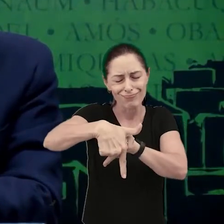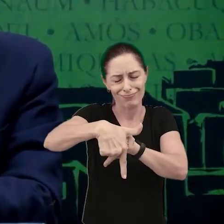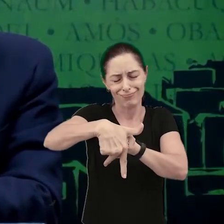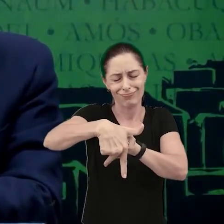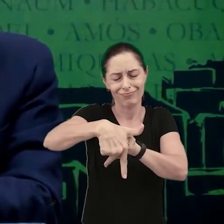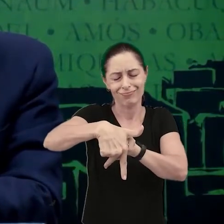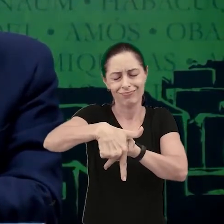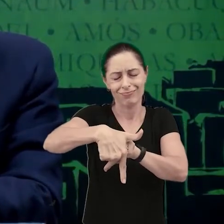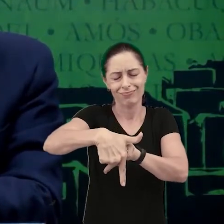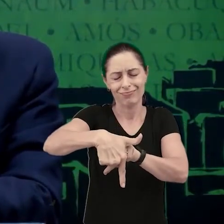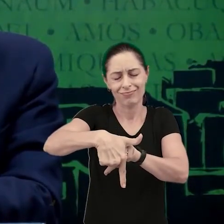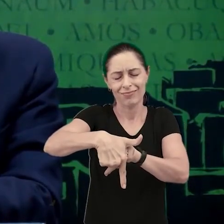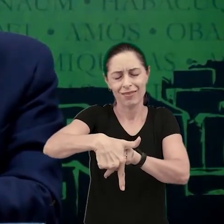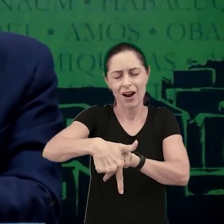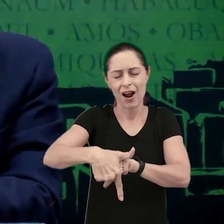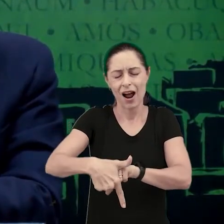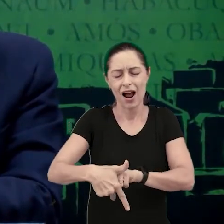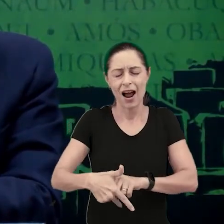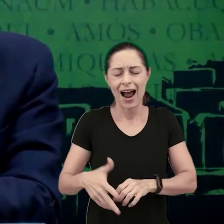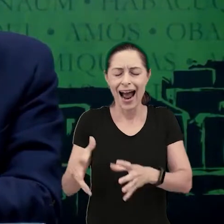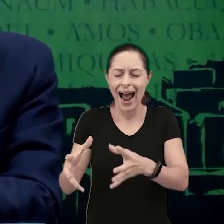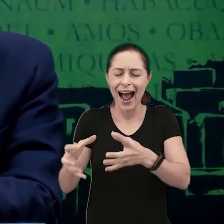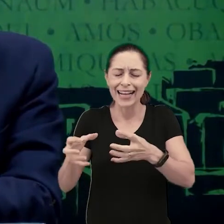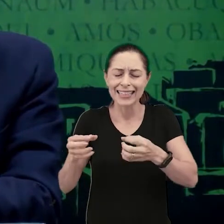onde há tanto secularismo,